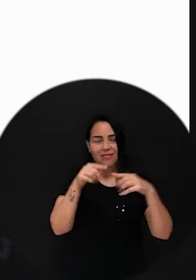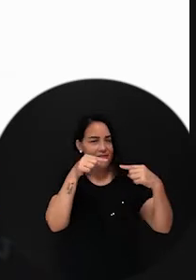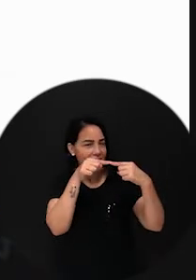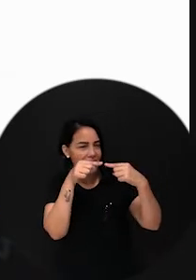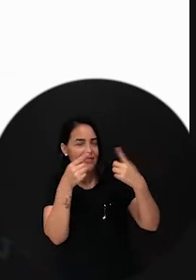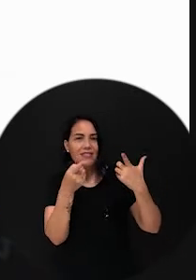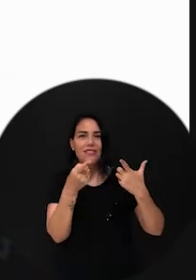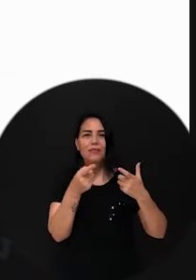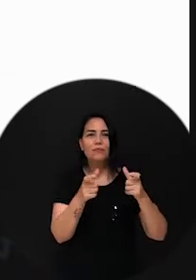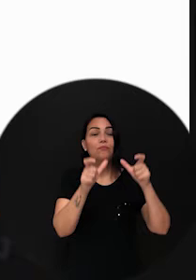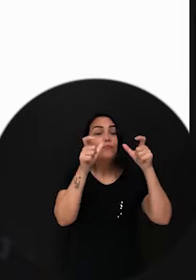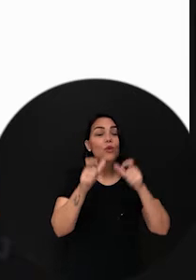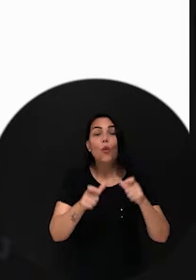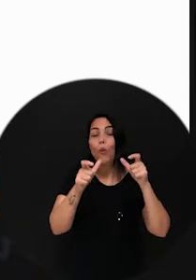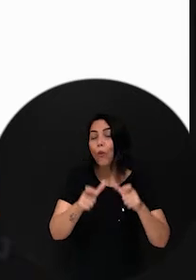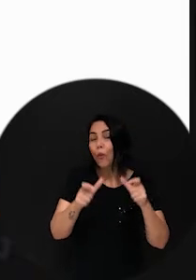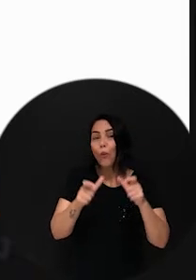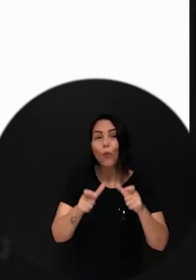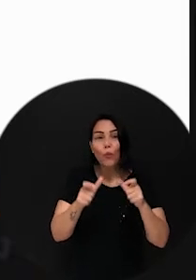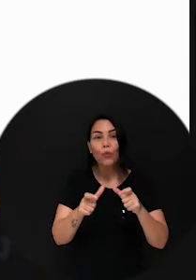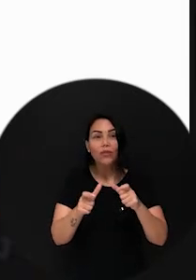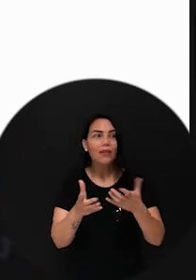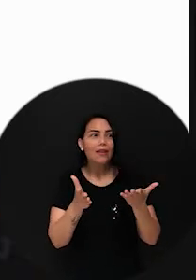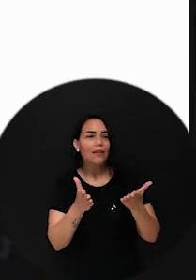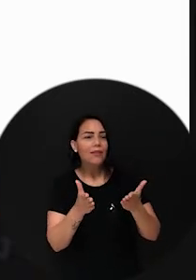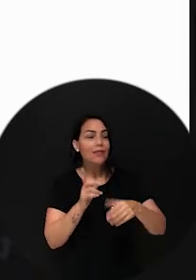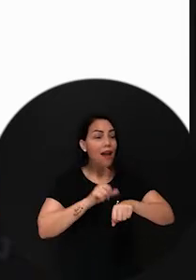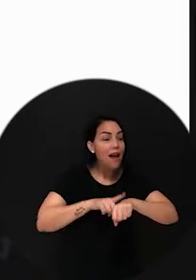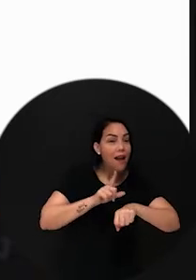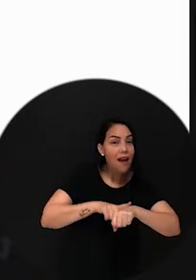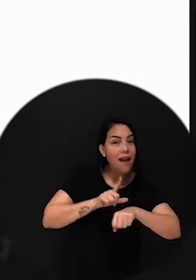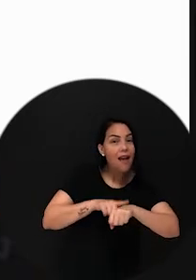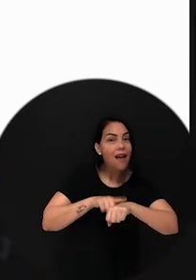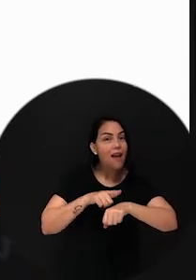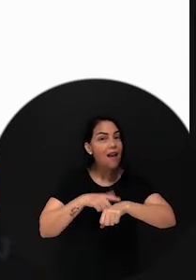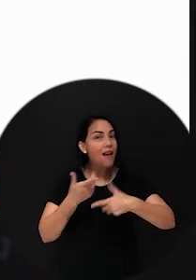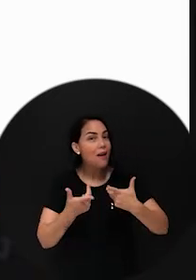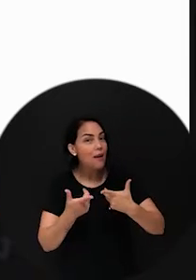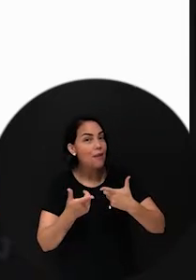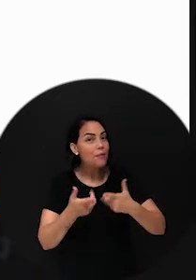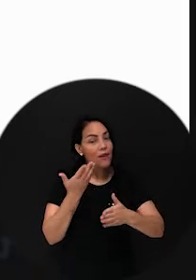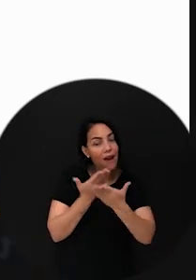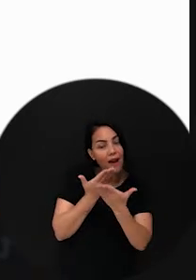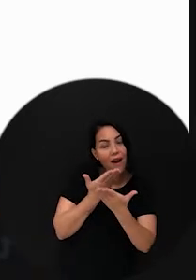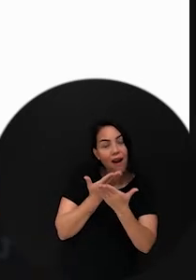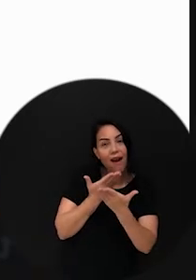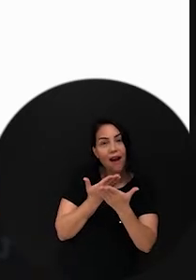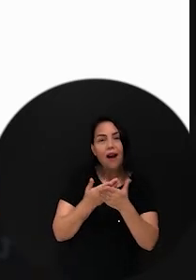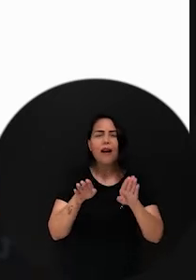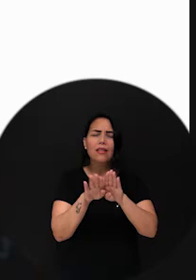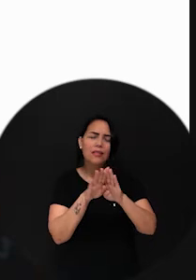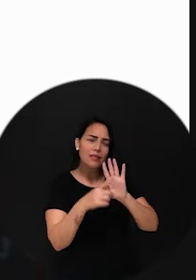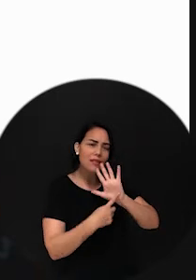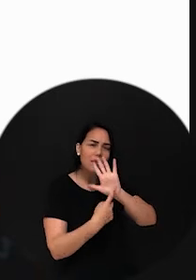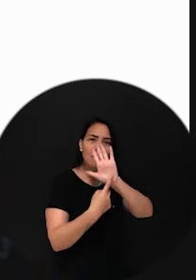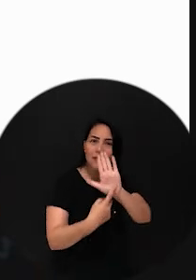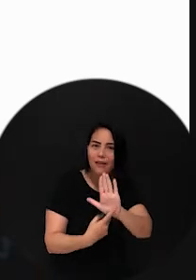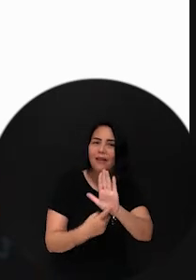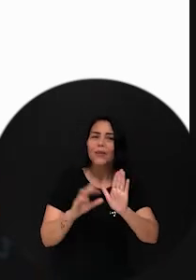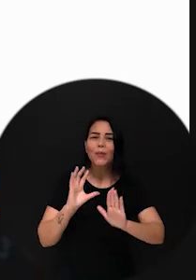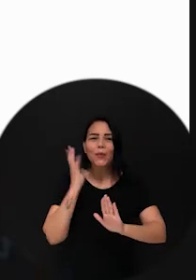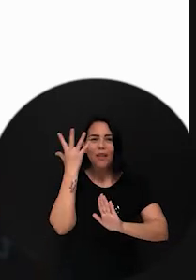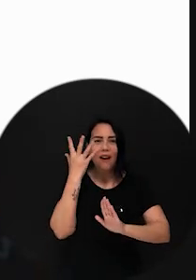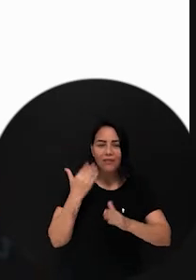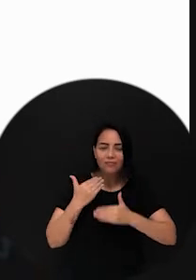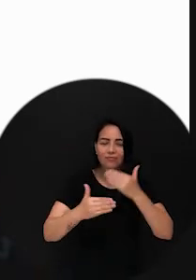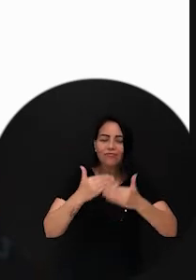e o local da realização das aulas, um pouquinho também sobre as apresentações que ocorrem durante o projeto,